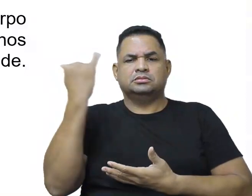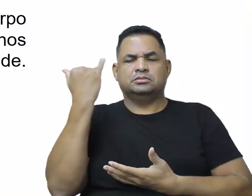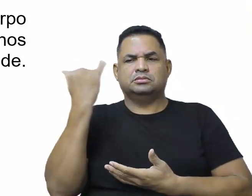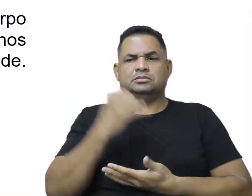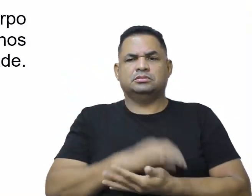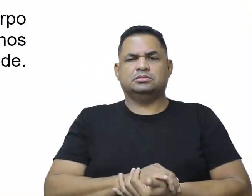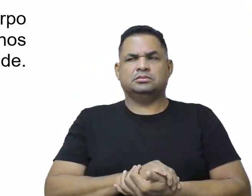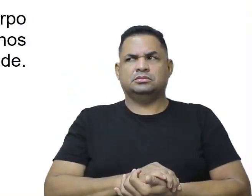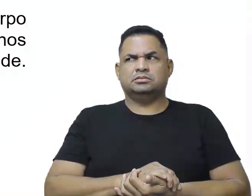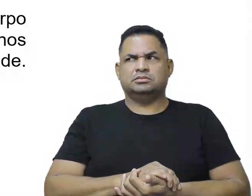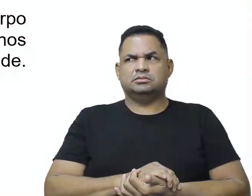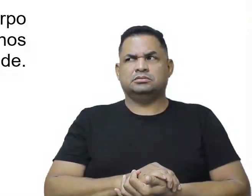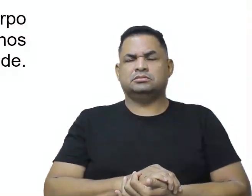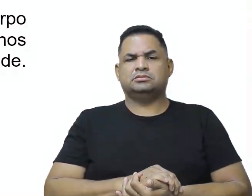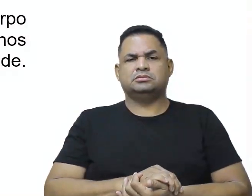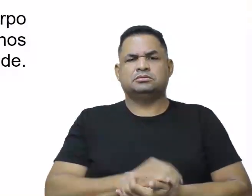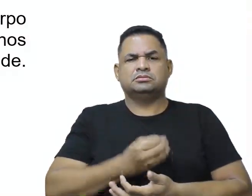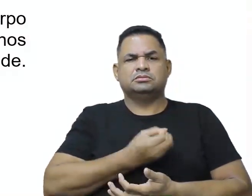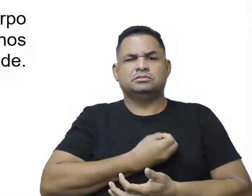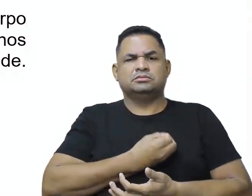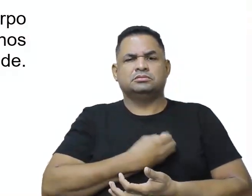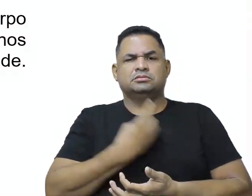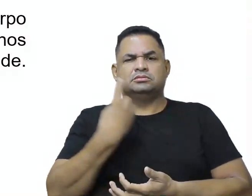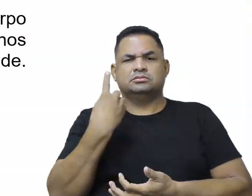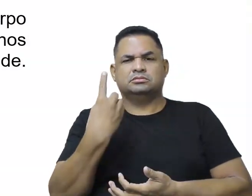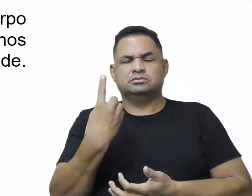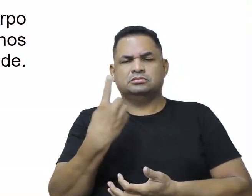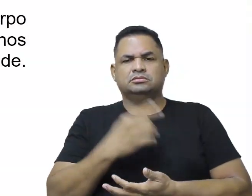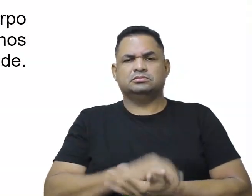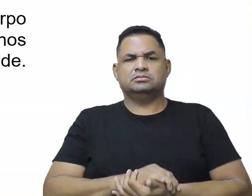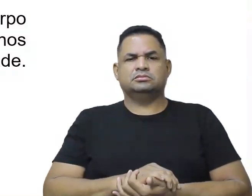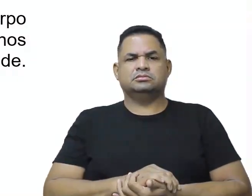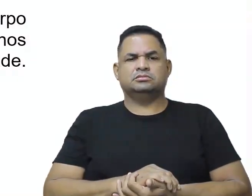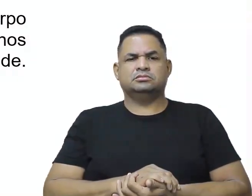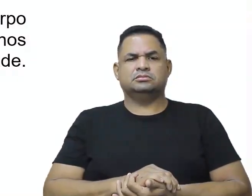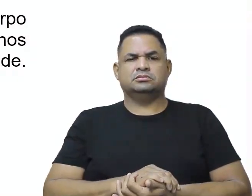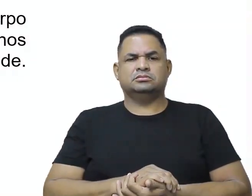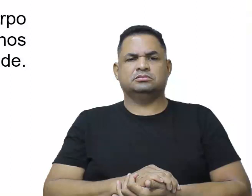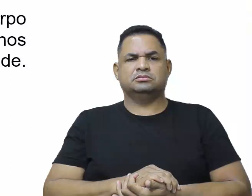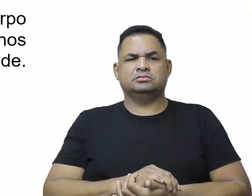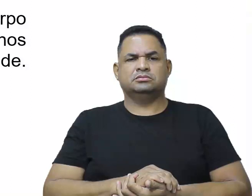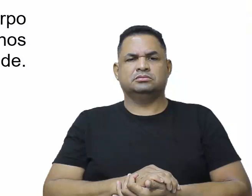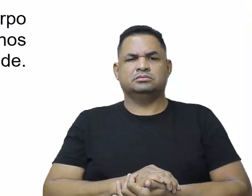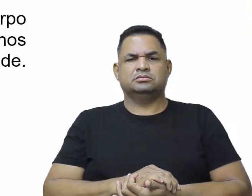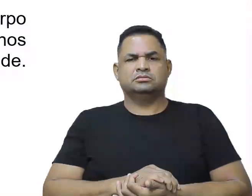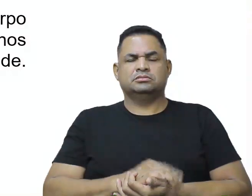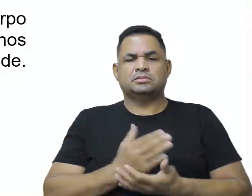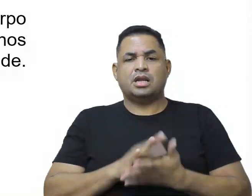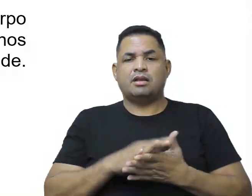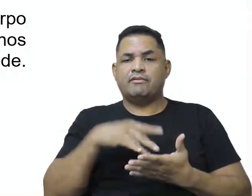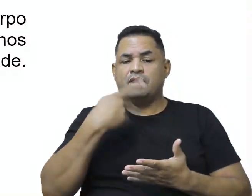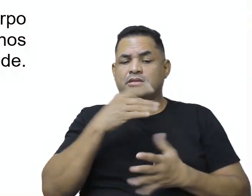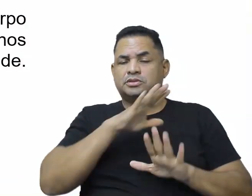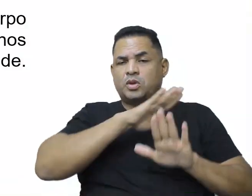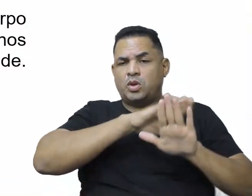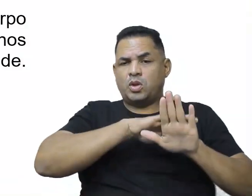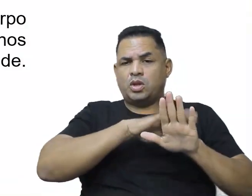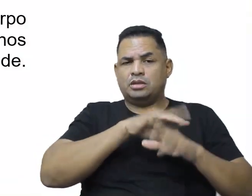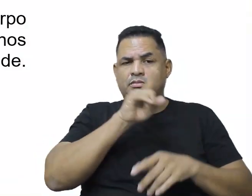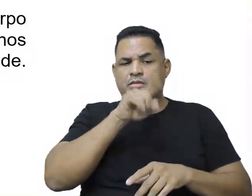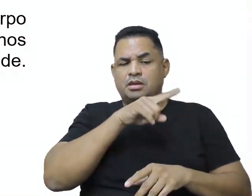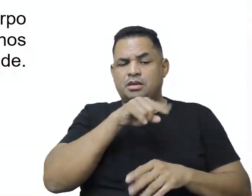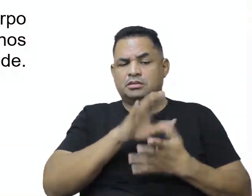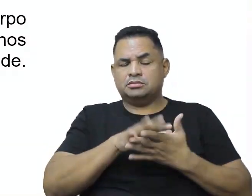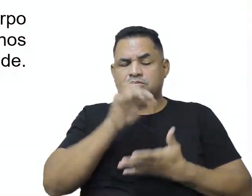tá então vamos lá Questão número 1 e com referência a ideologia